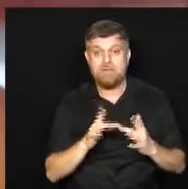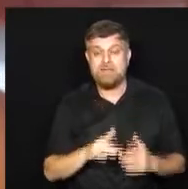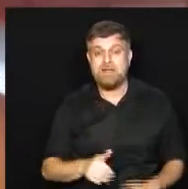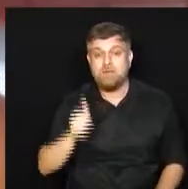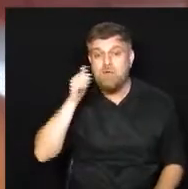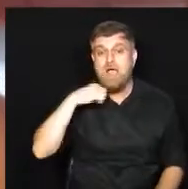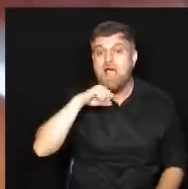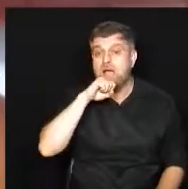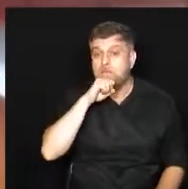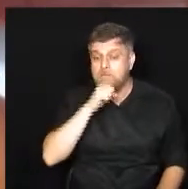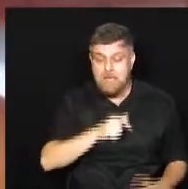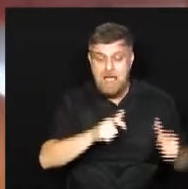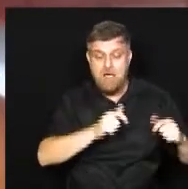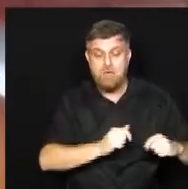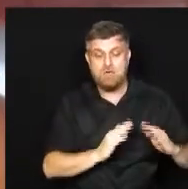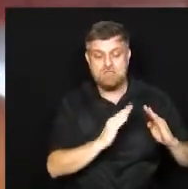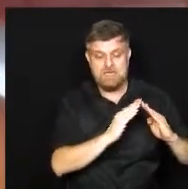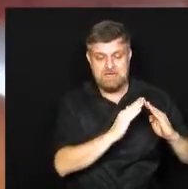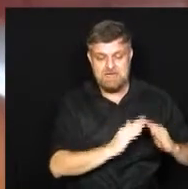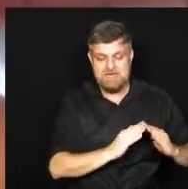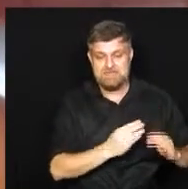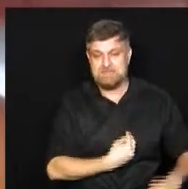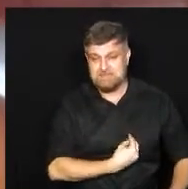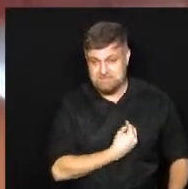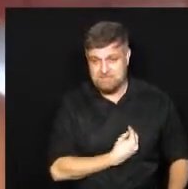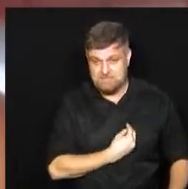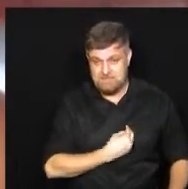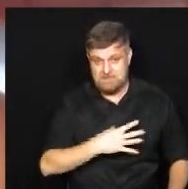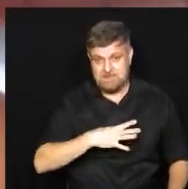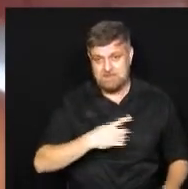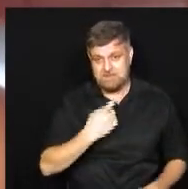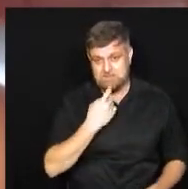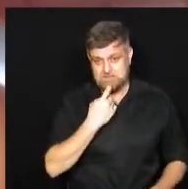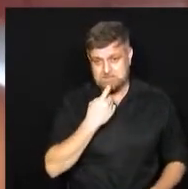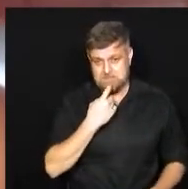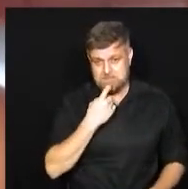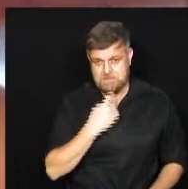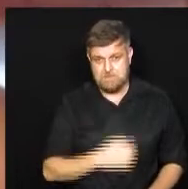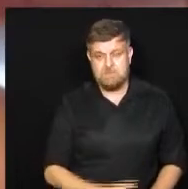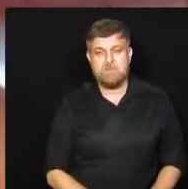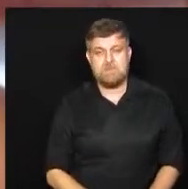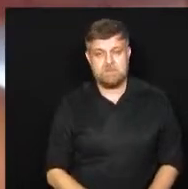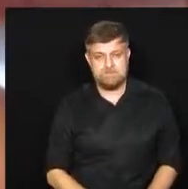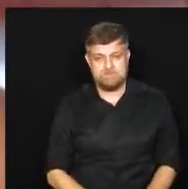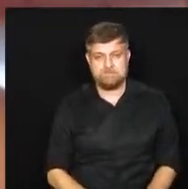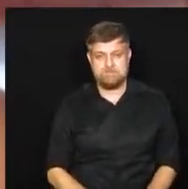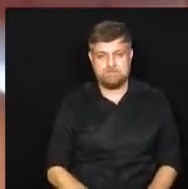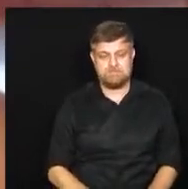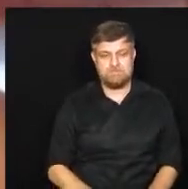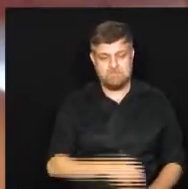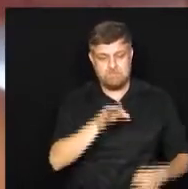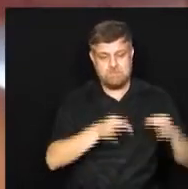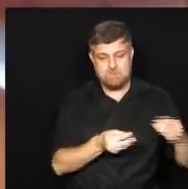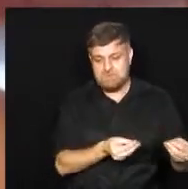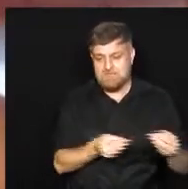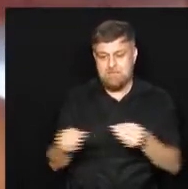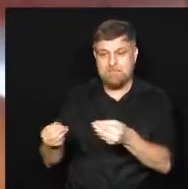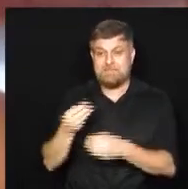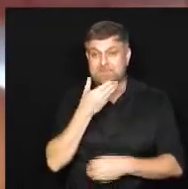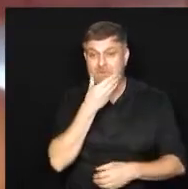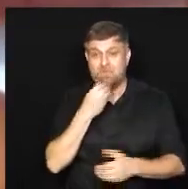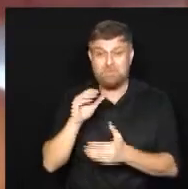dela para o ex-agressor, aqui no novo endereço dela de Campinas, para o novo